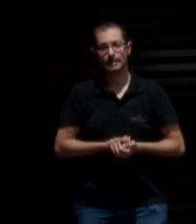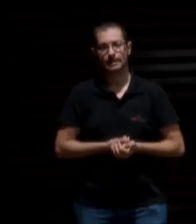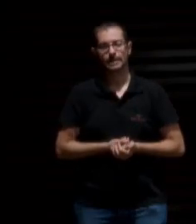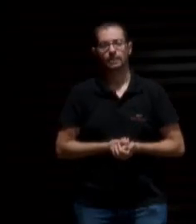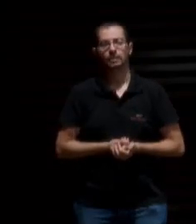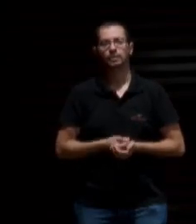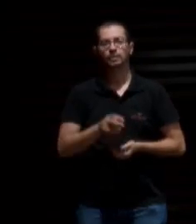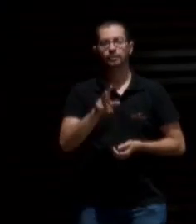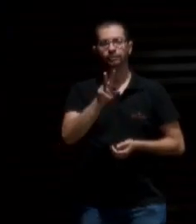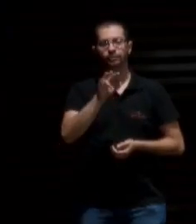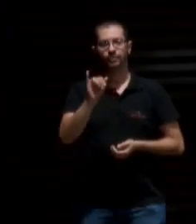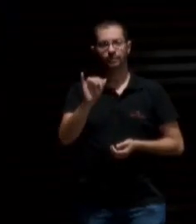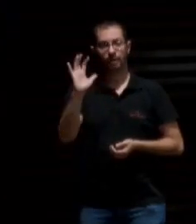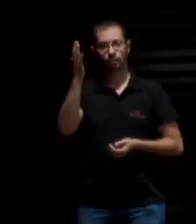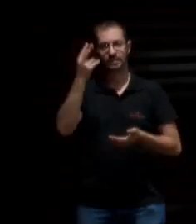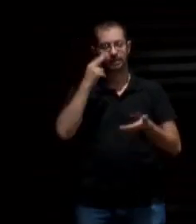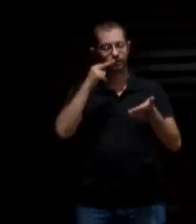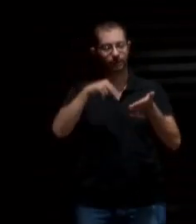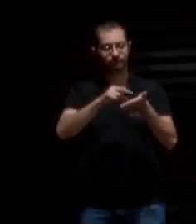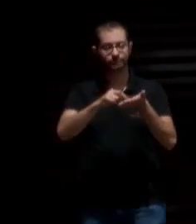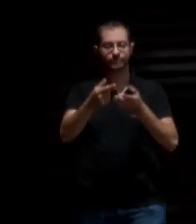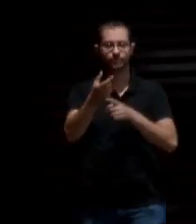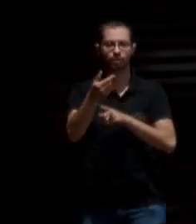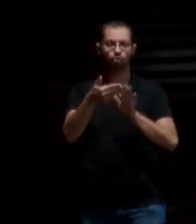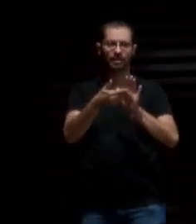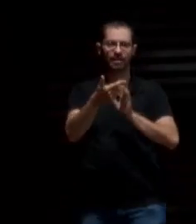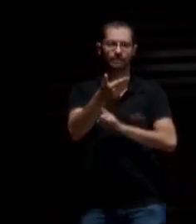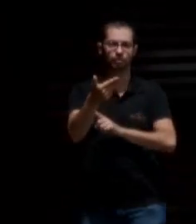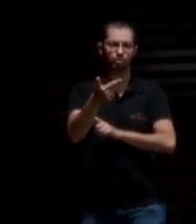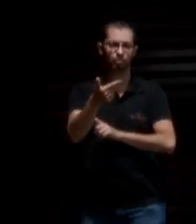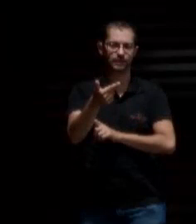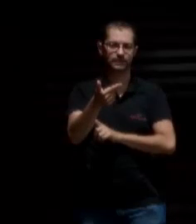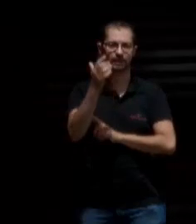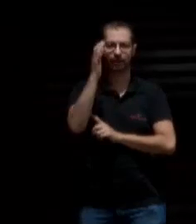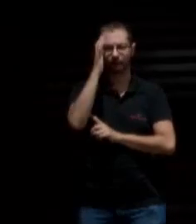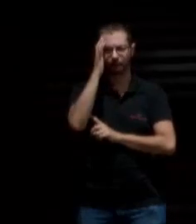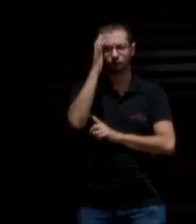Acontecerá, eu vou ler do 20 ao 22. Acontecerá naquele dia